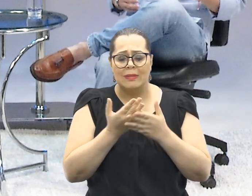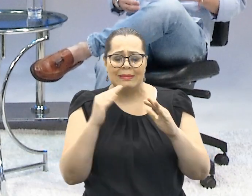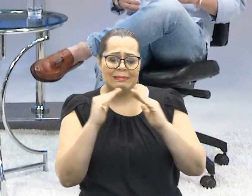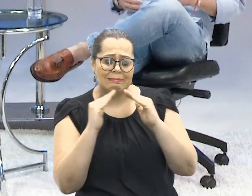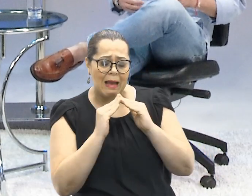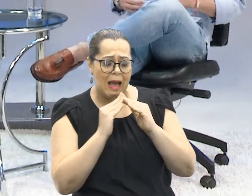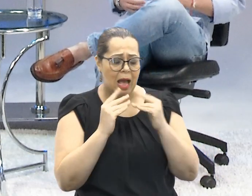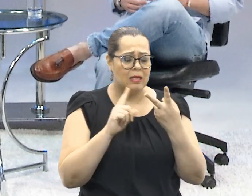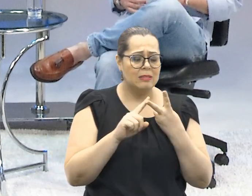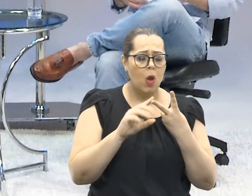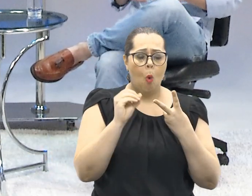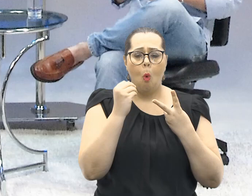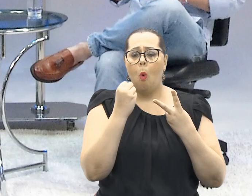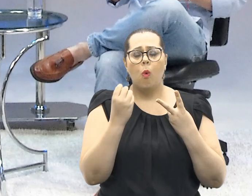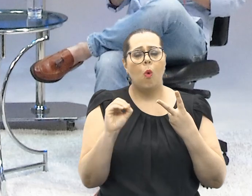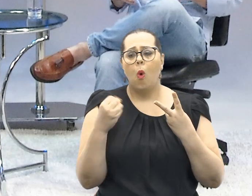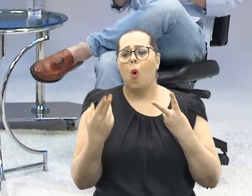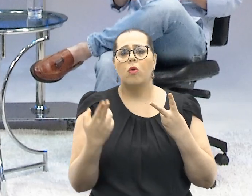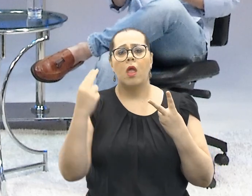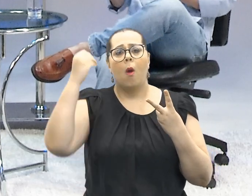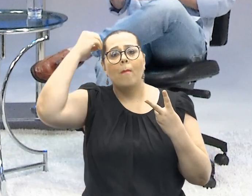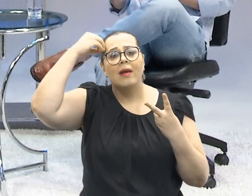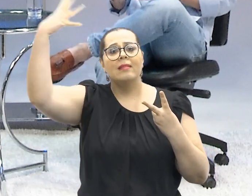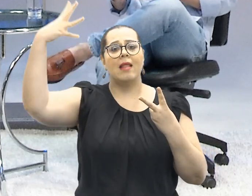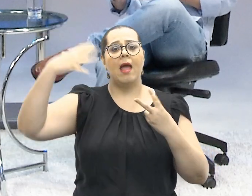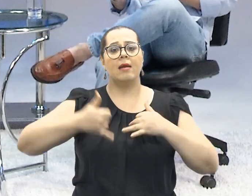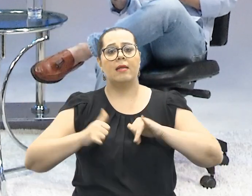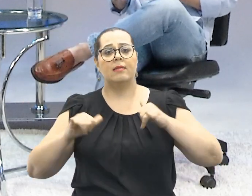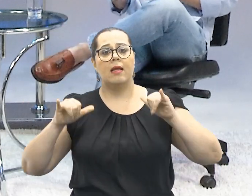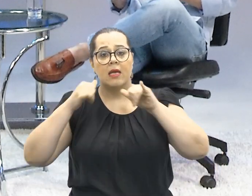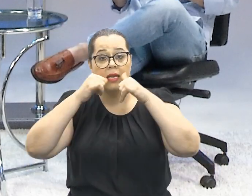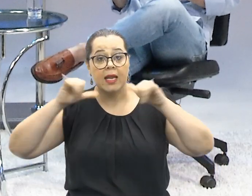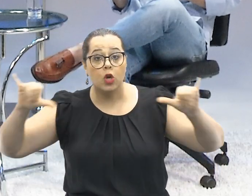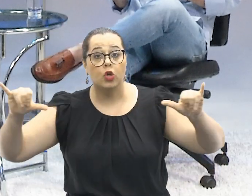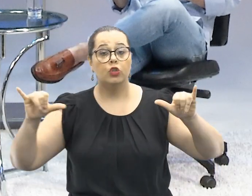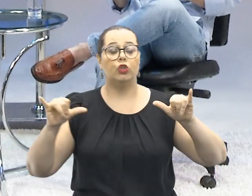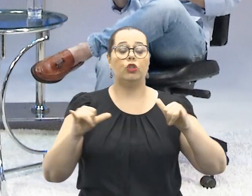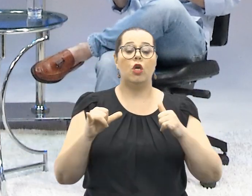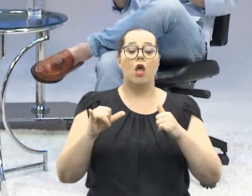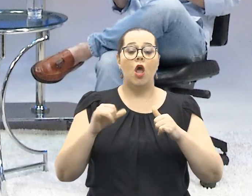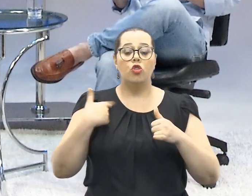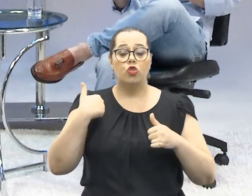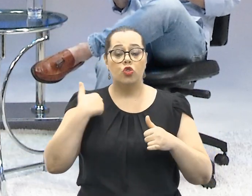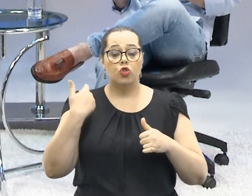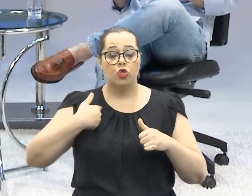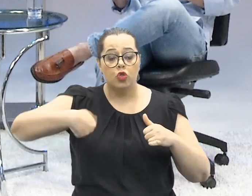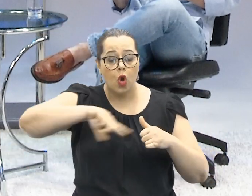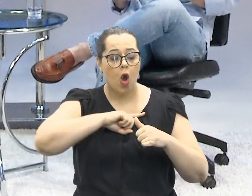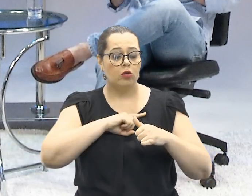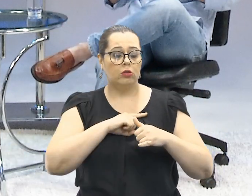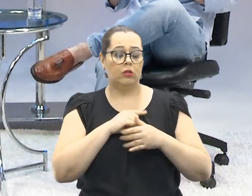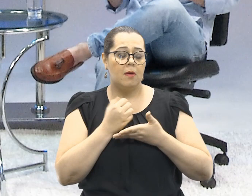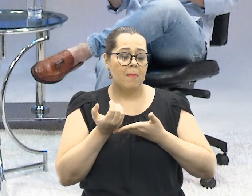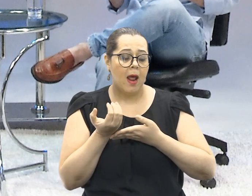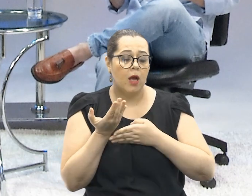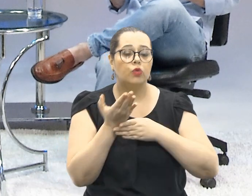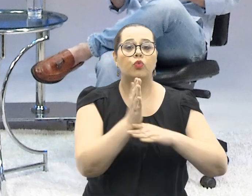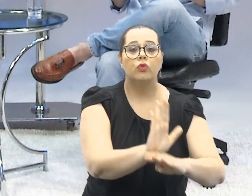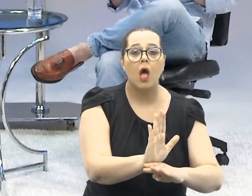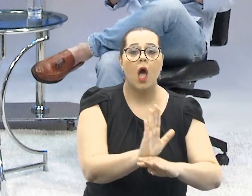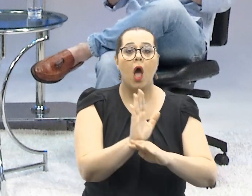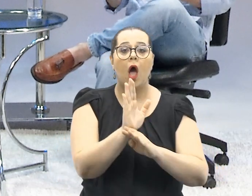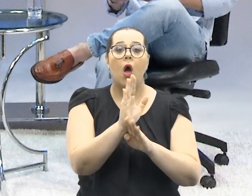na área da tecnologia, aquele que está de uma forma prestando um serviço, e nós, enquanto poder público, servir como uma